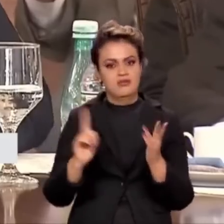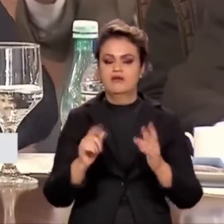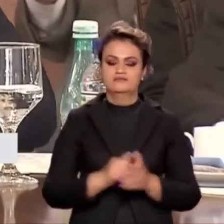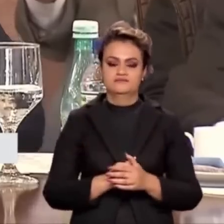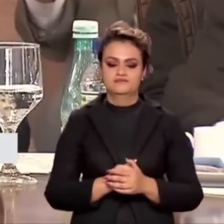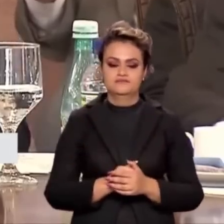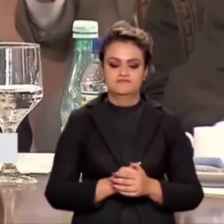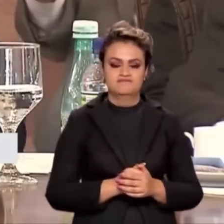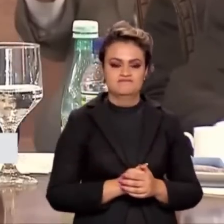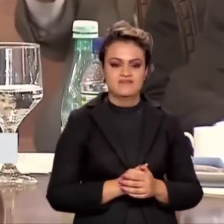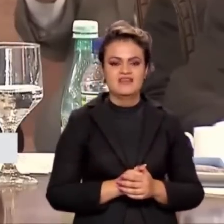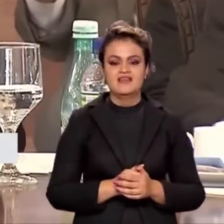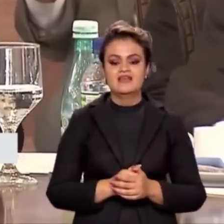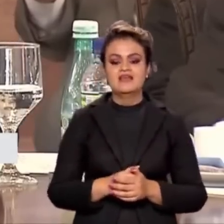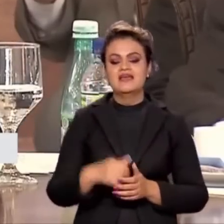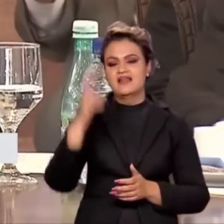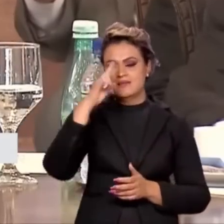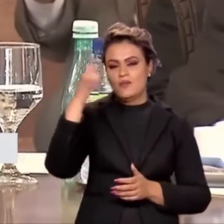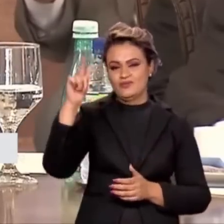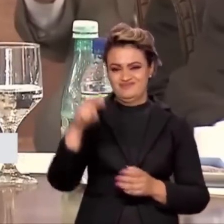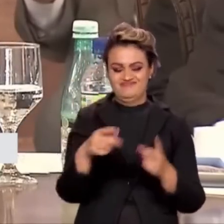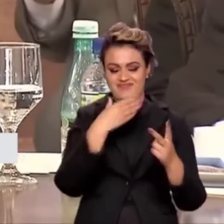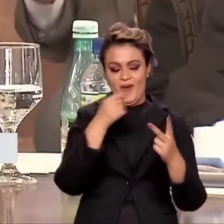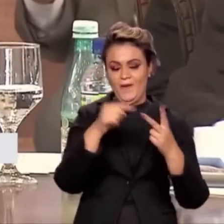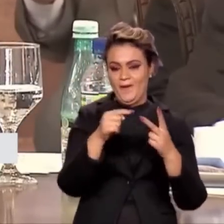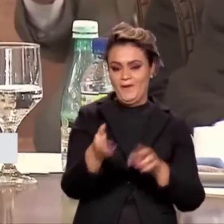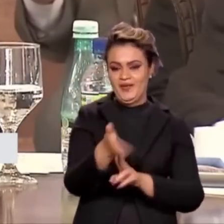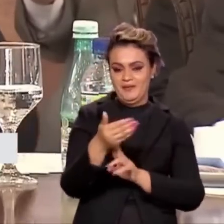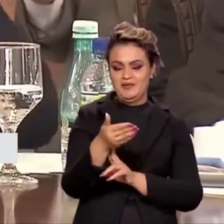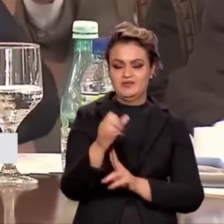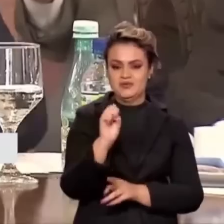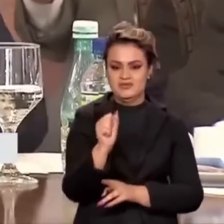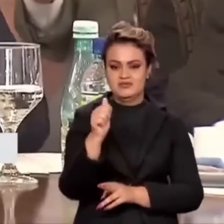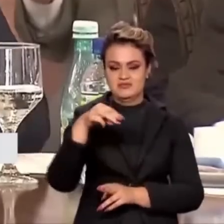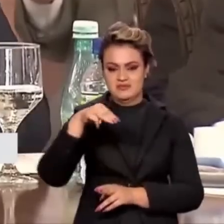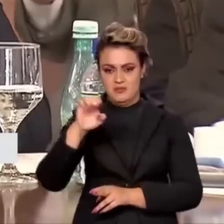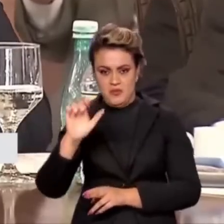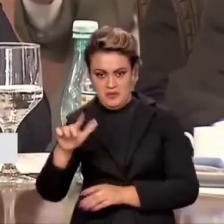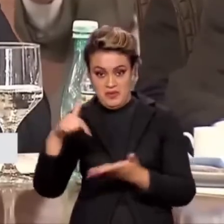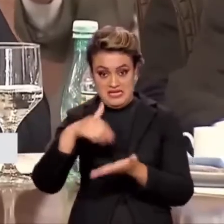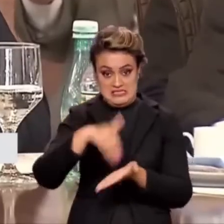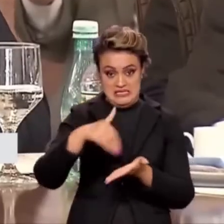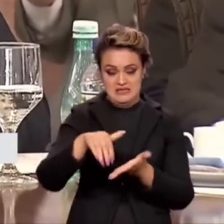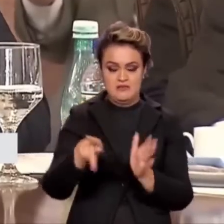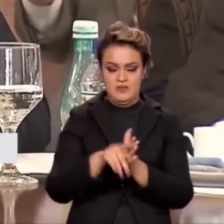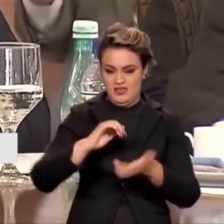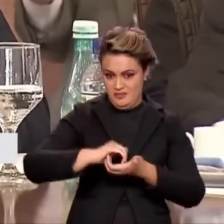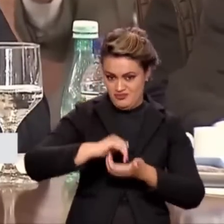E concluo parafraseando o embaixador Samuel Piero Guimarães, que foi secretário-geral do